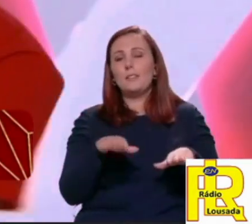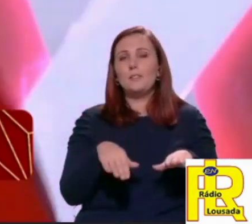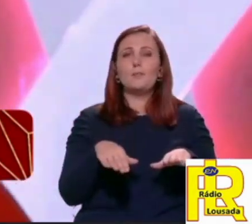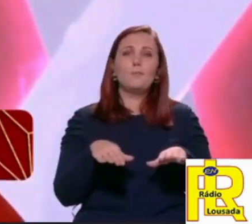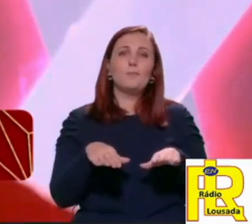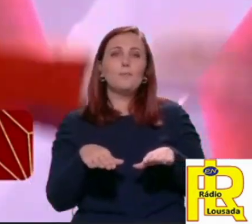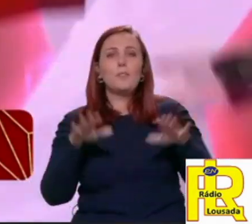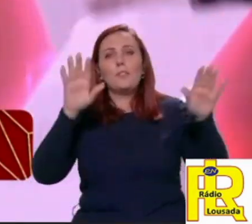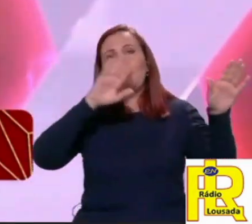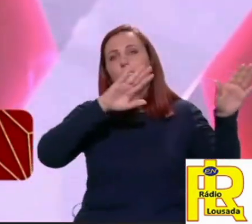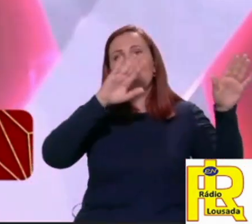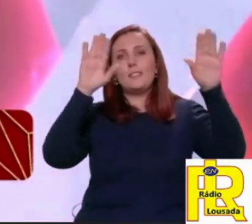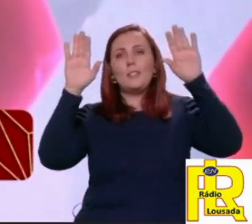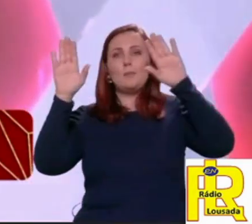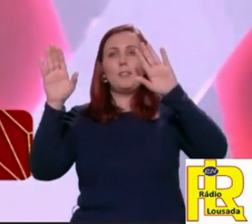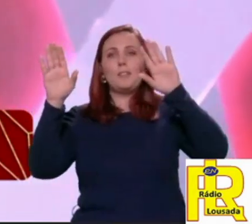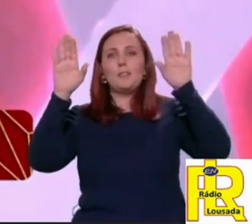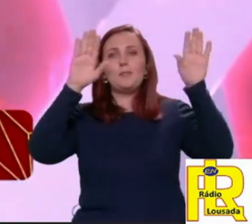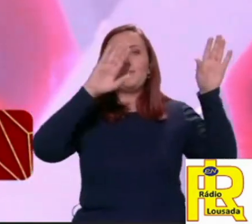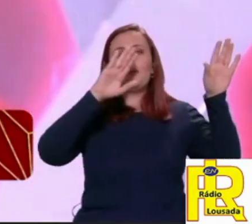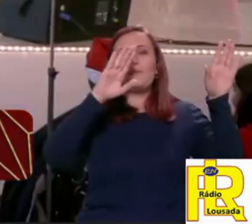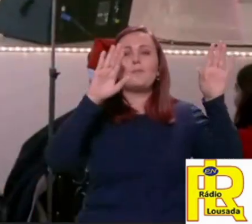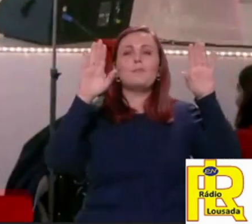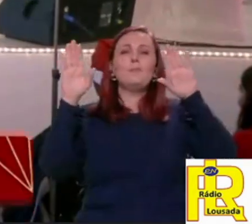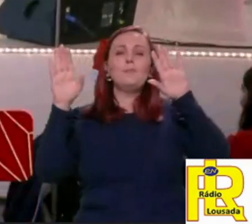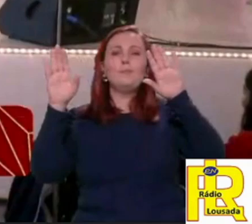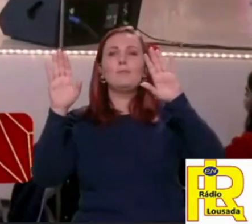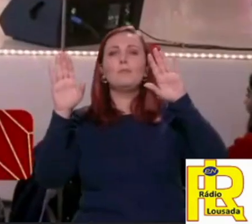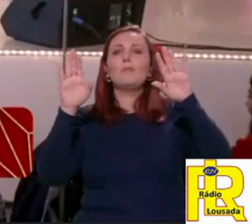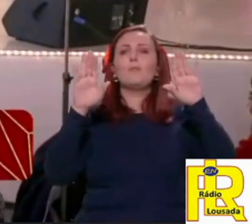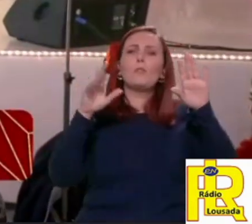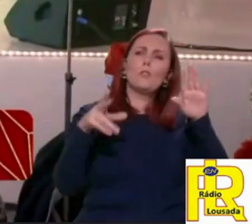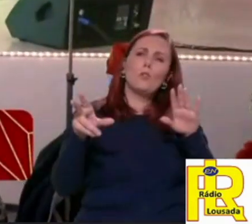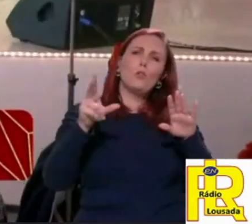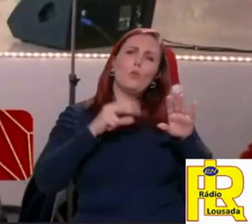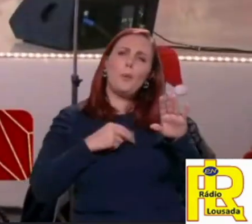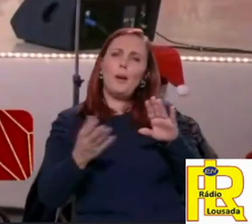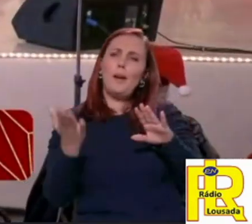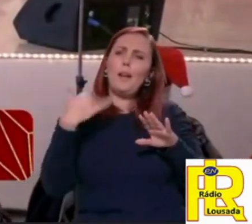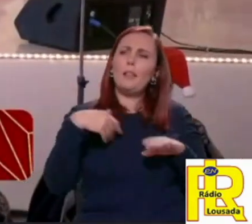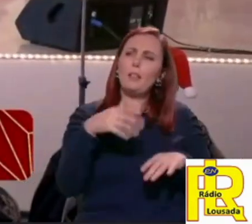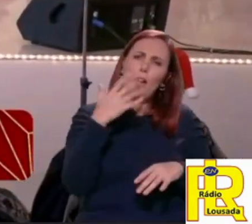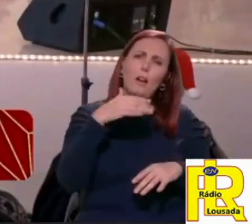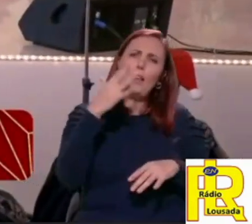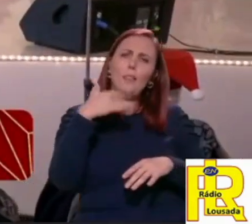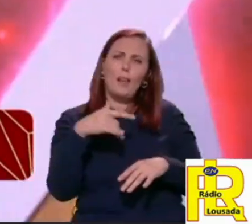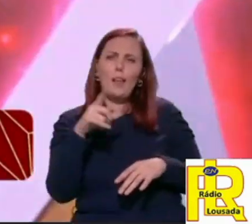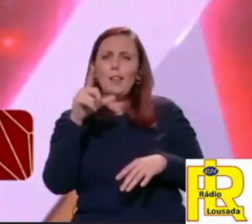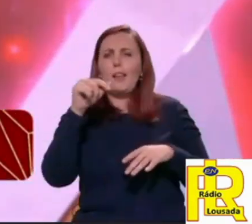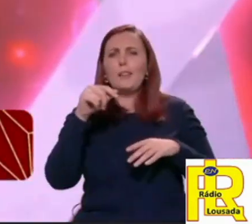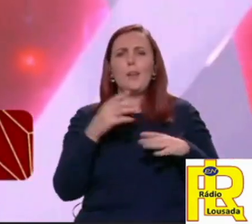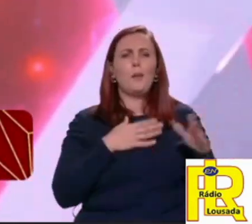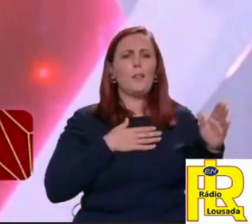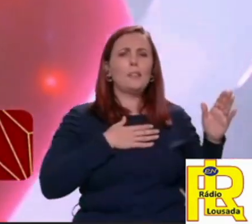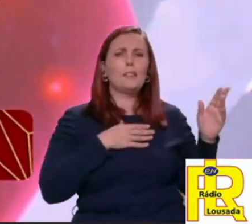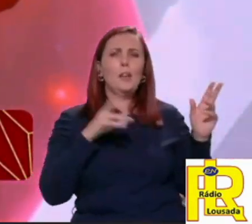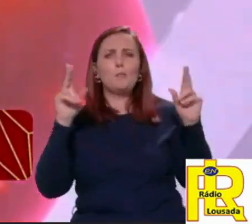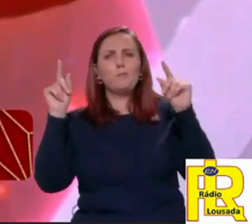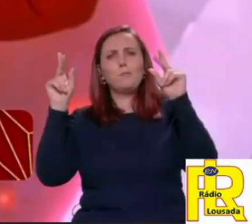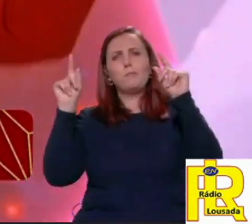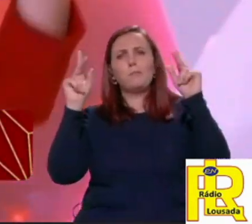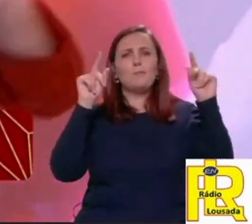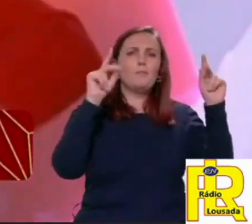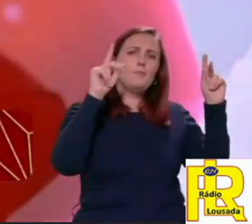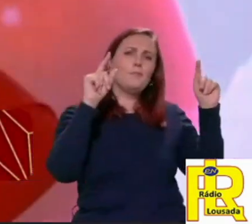pezinho levanta a m vem comigo cantar e danar este